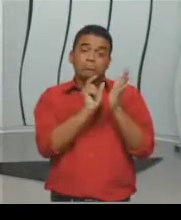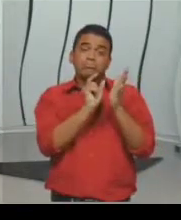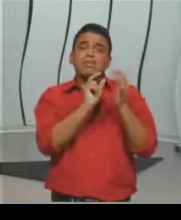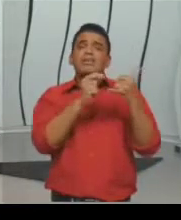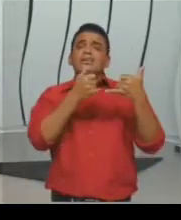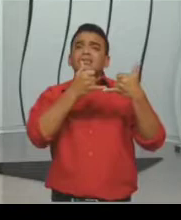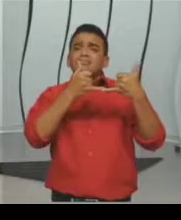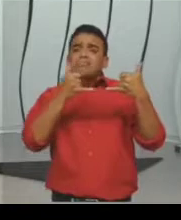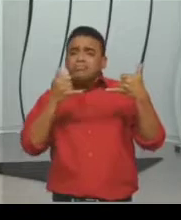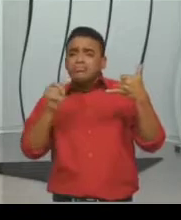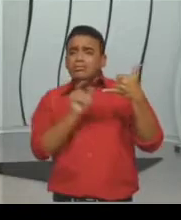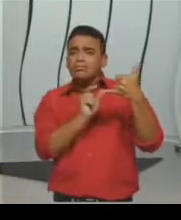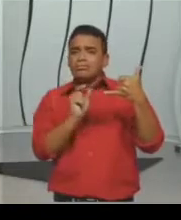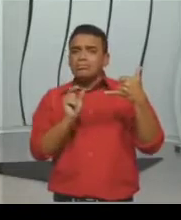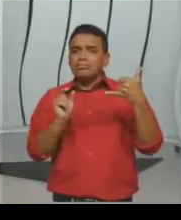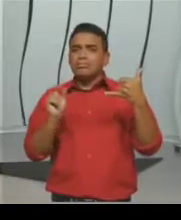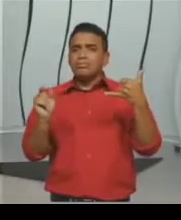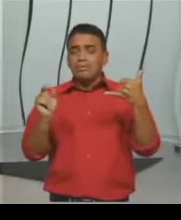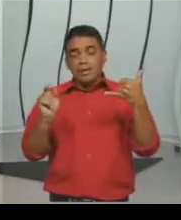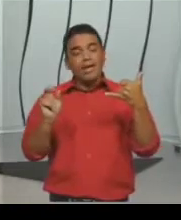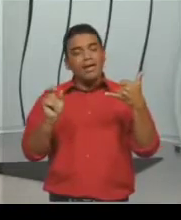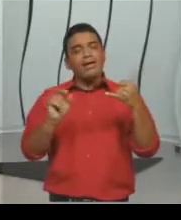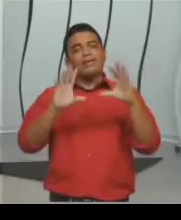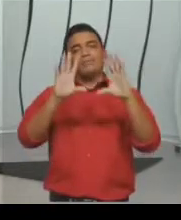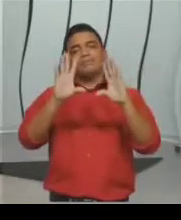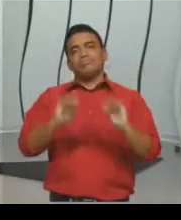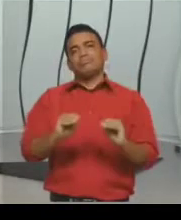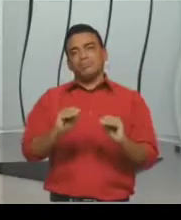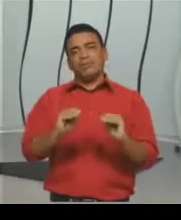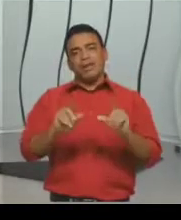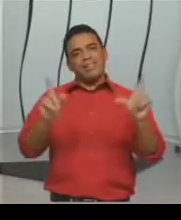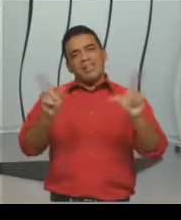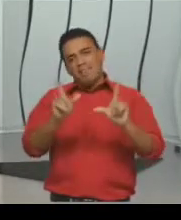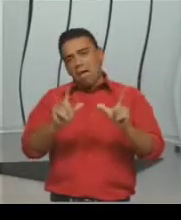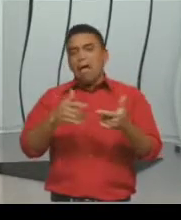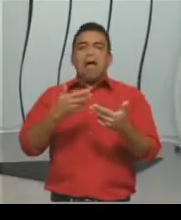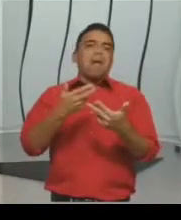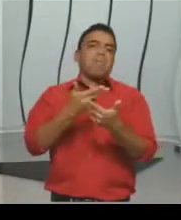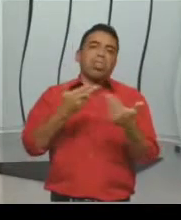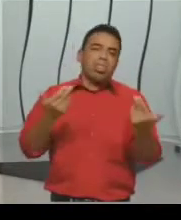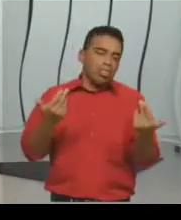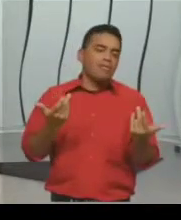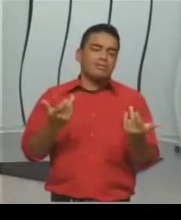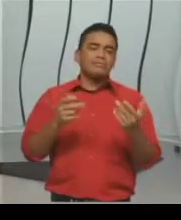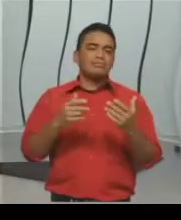aí você vai ter aquele aparelho, no caso, desligado, como dizemos em casa.